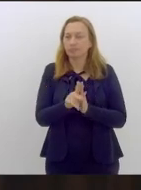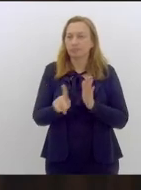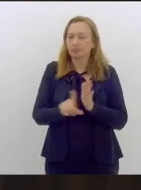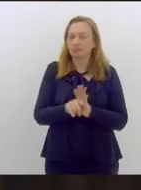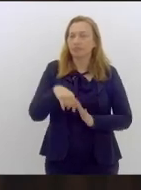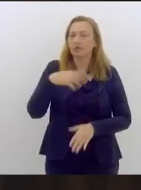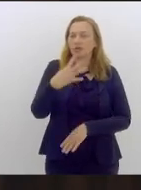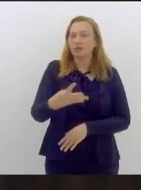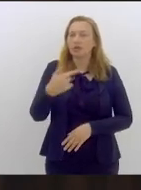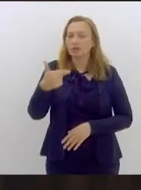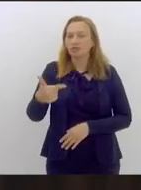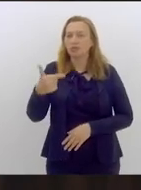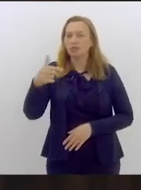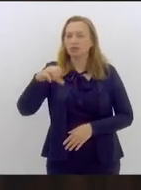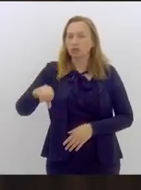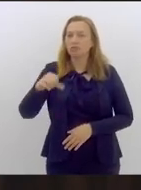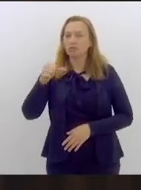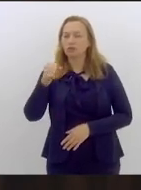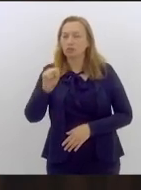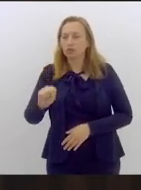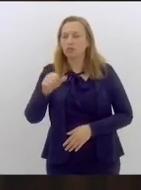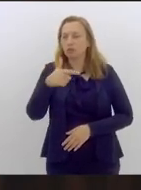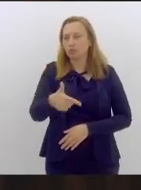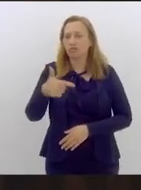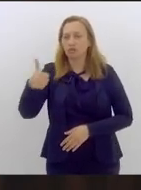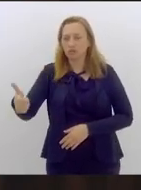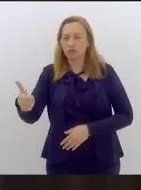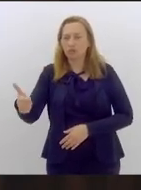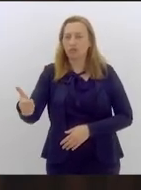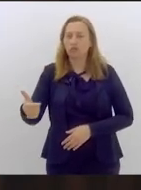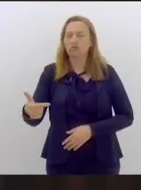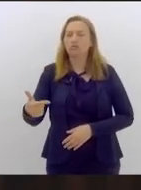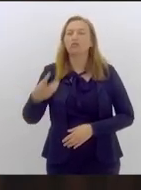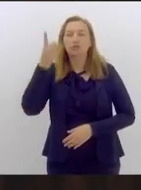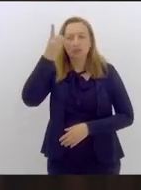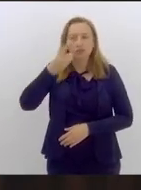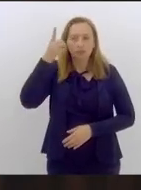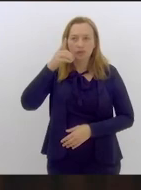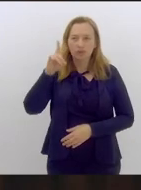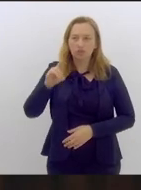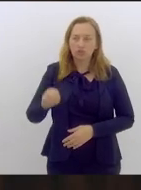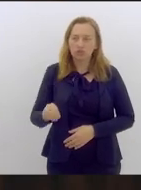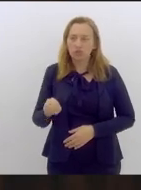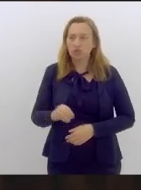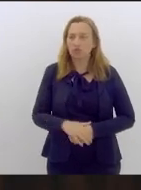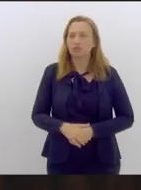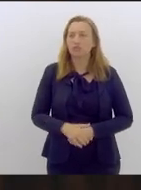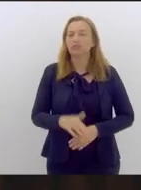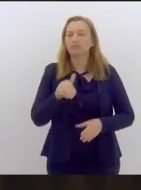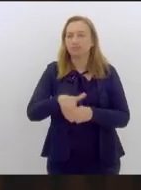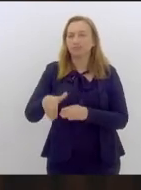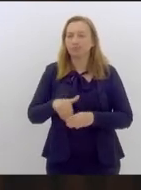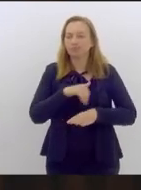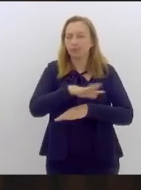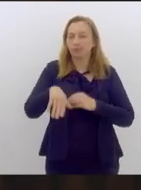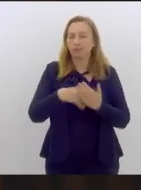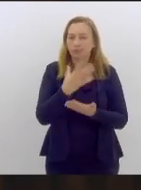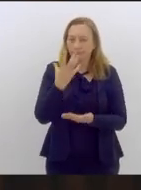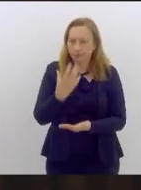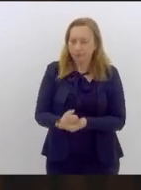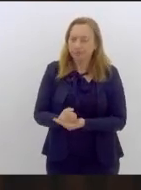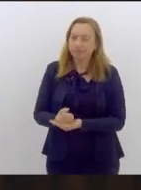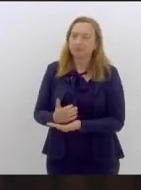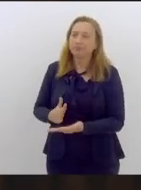lei 4298 de 2022, deputado Dionísio Lins. Em votação, os senhores que